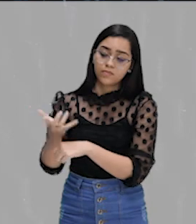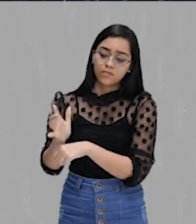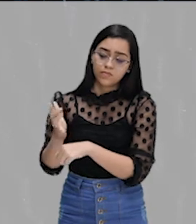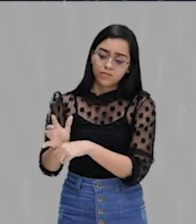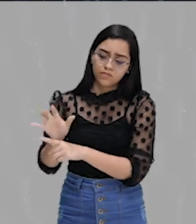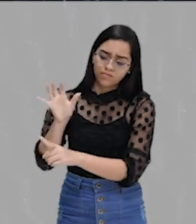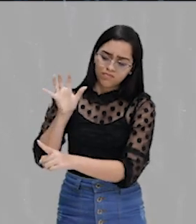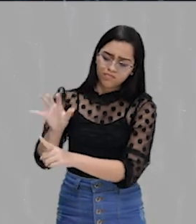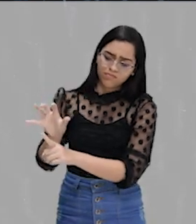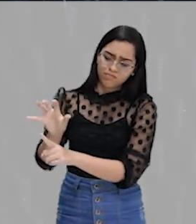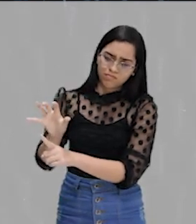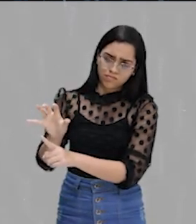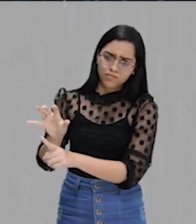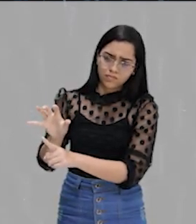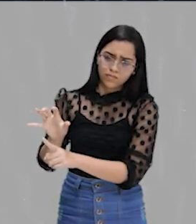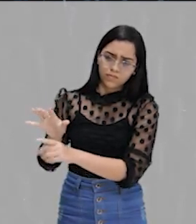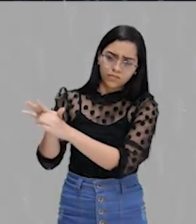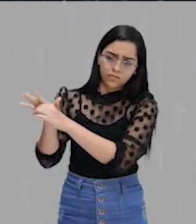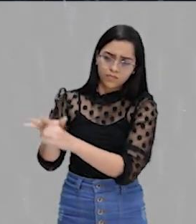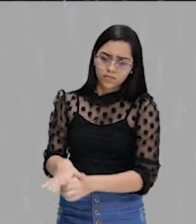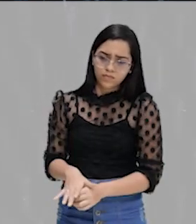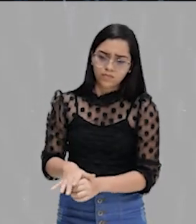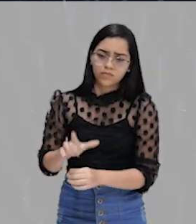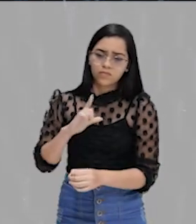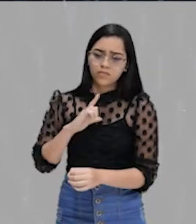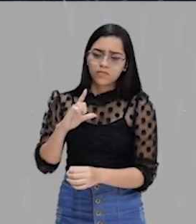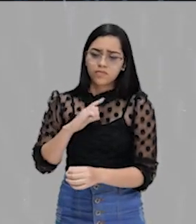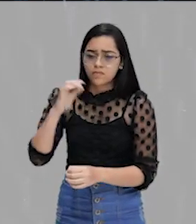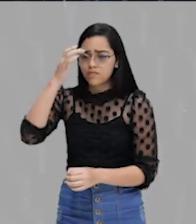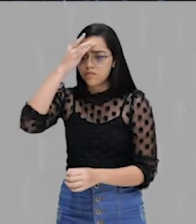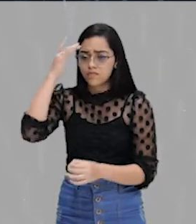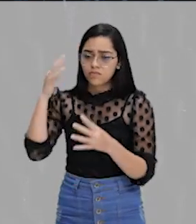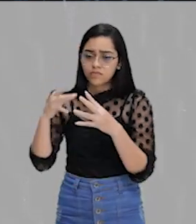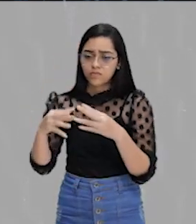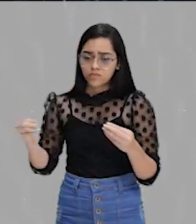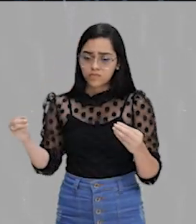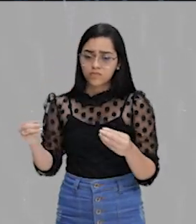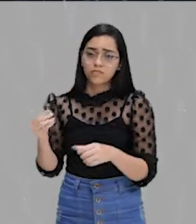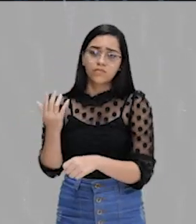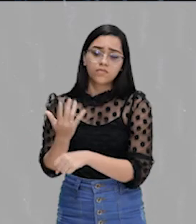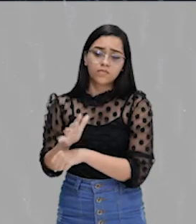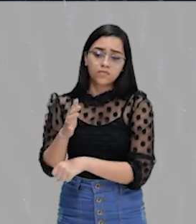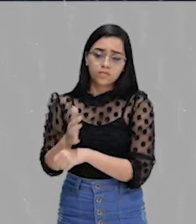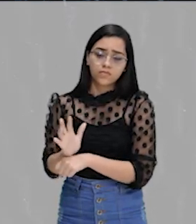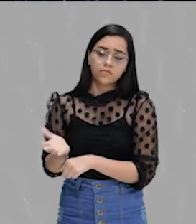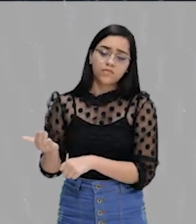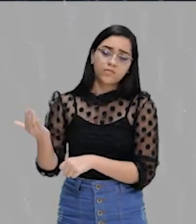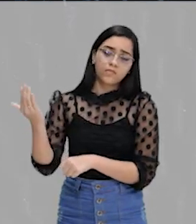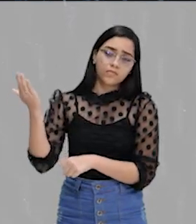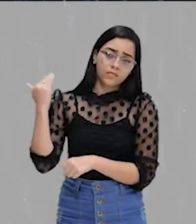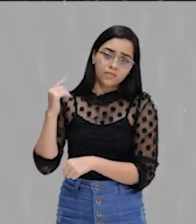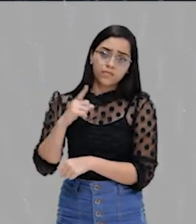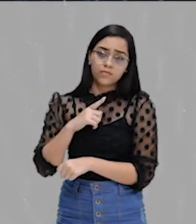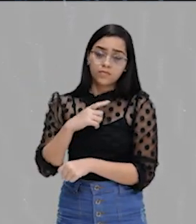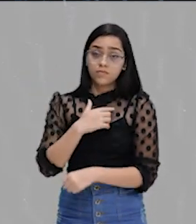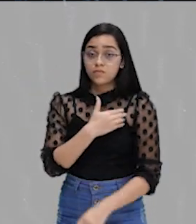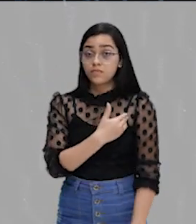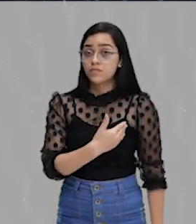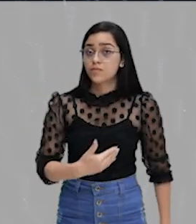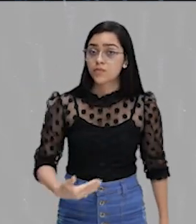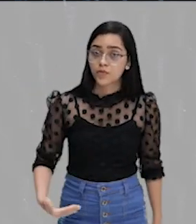repressoras, ações de desaparecimento que eram praticadas na época pelos